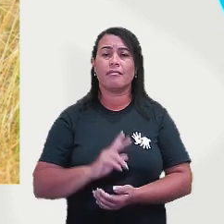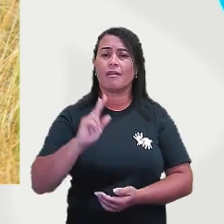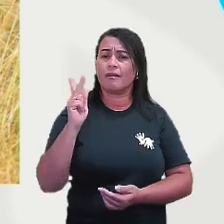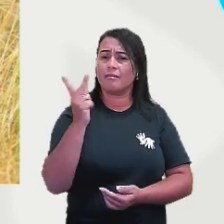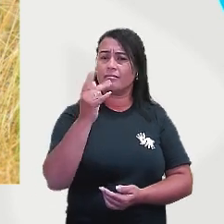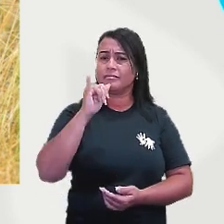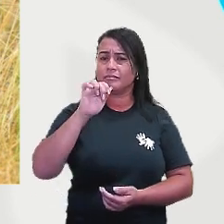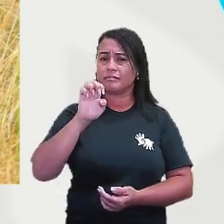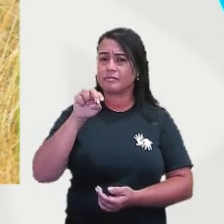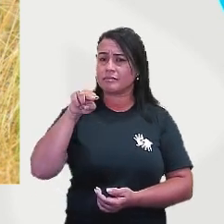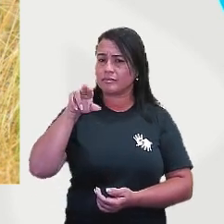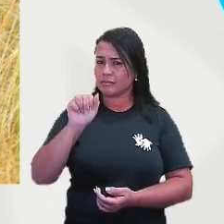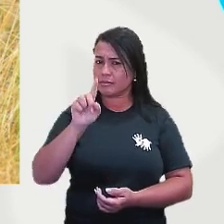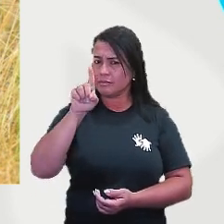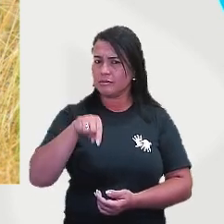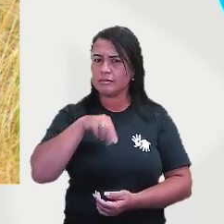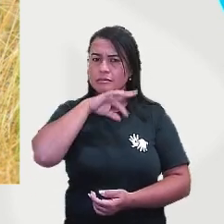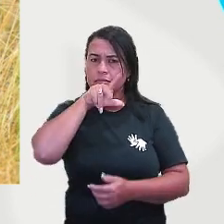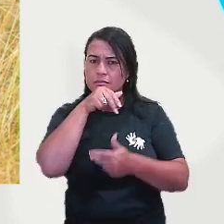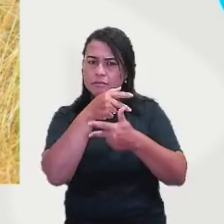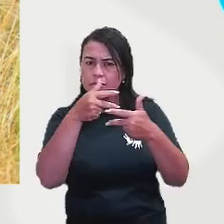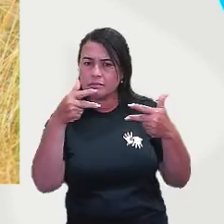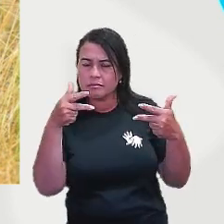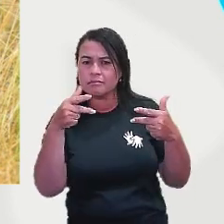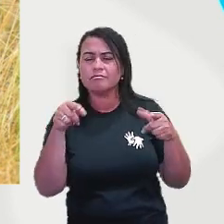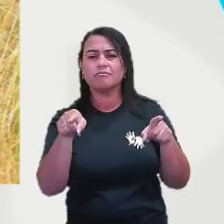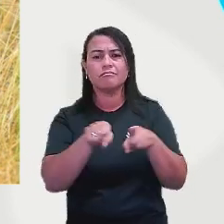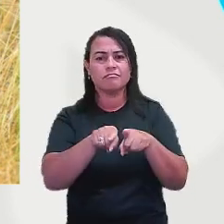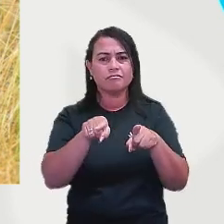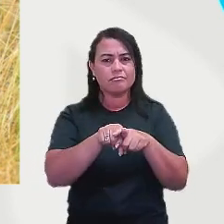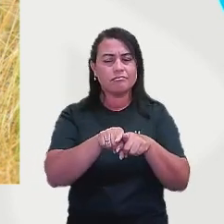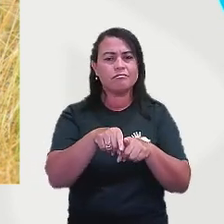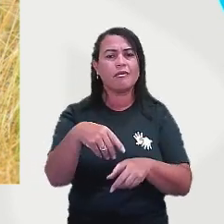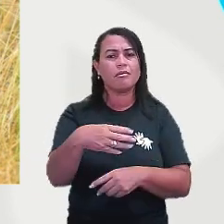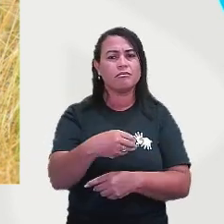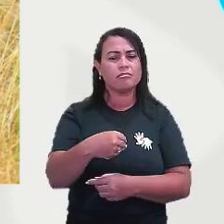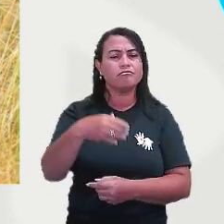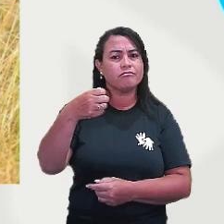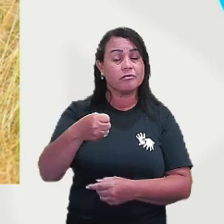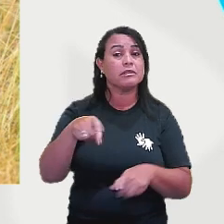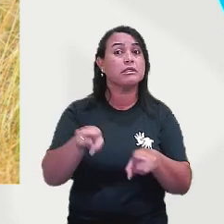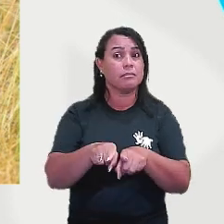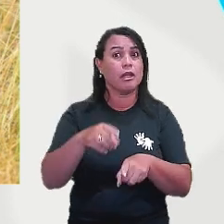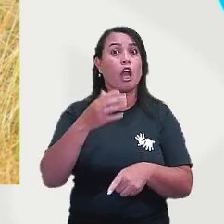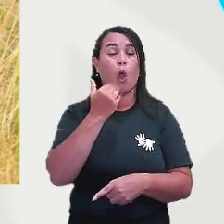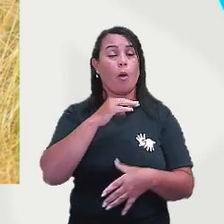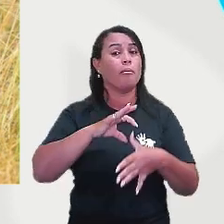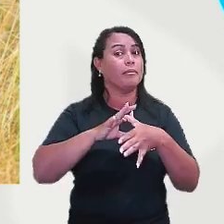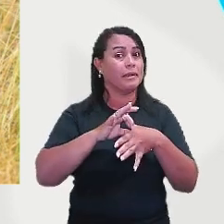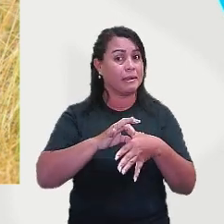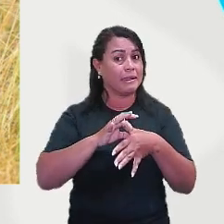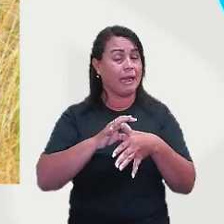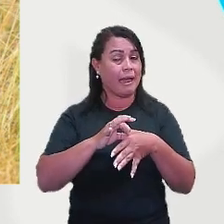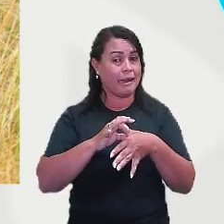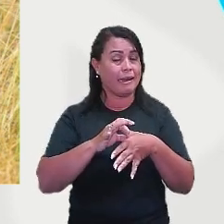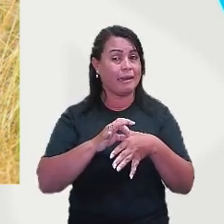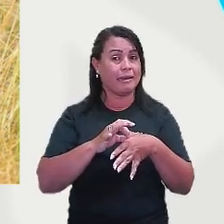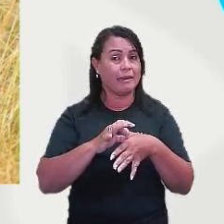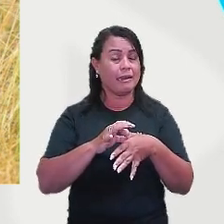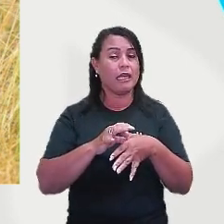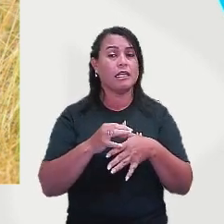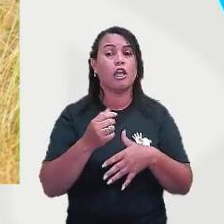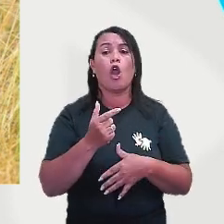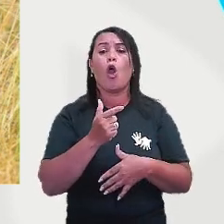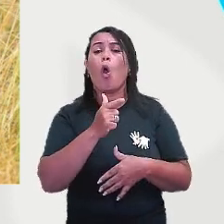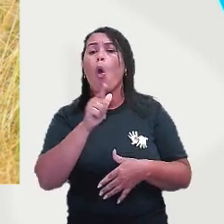A hiena é um animal mamífero e carnívoro, se alimenta de